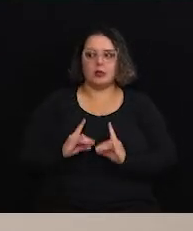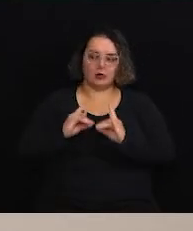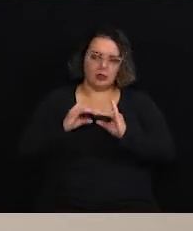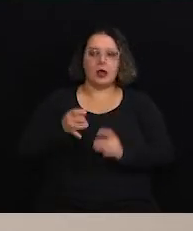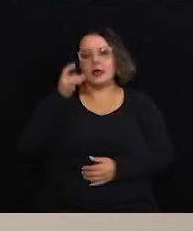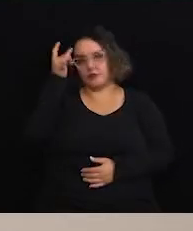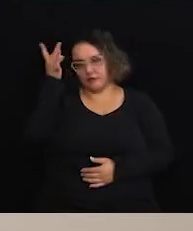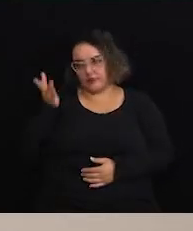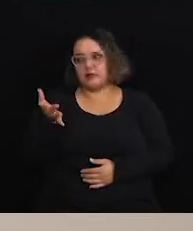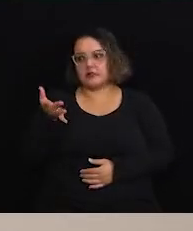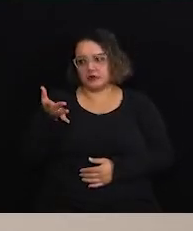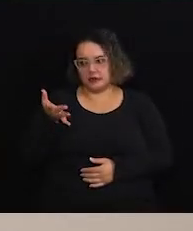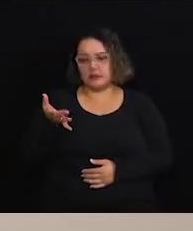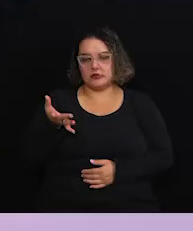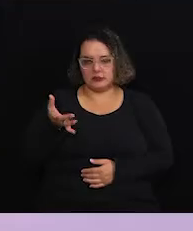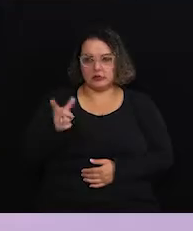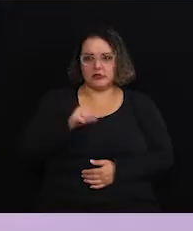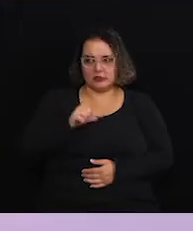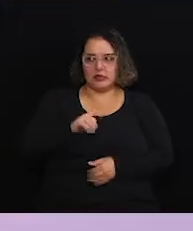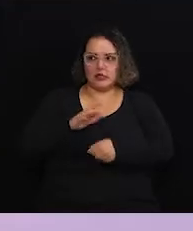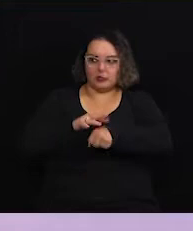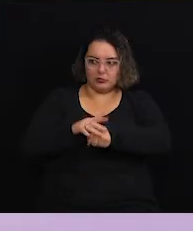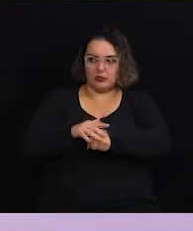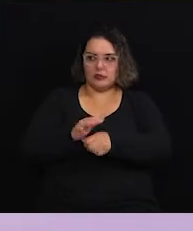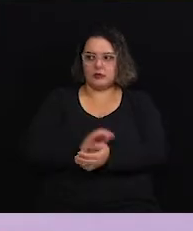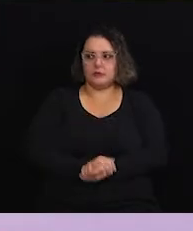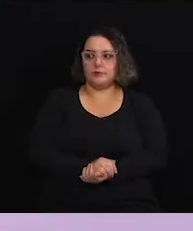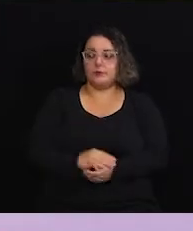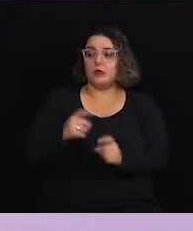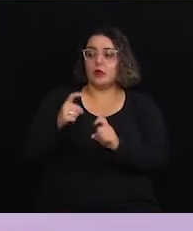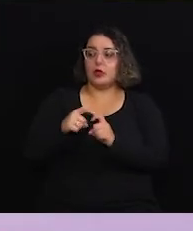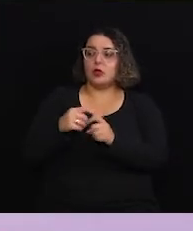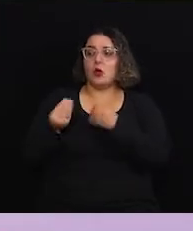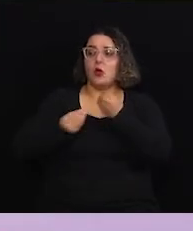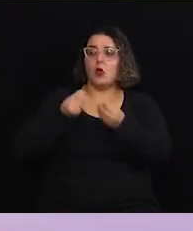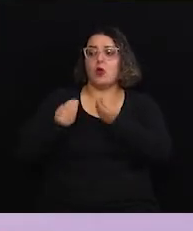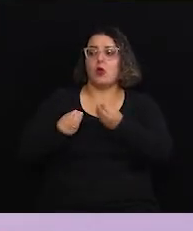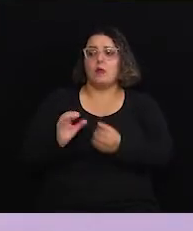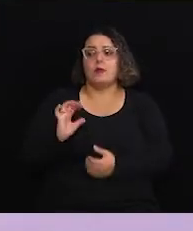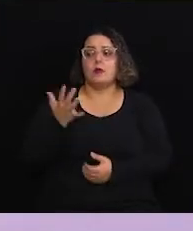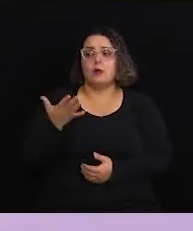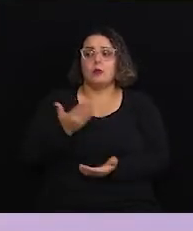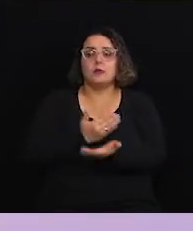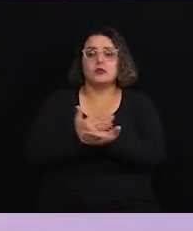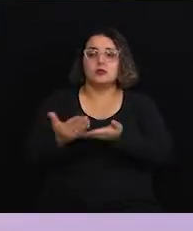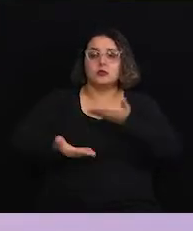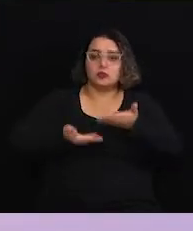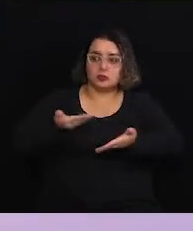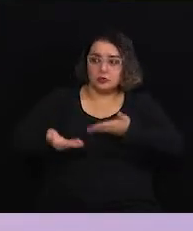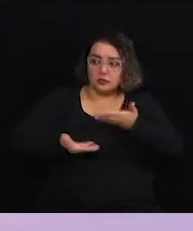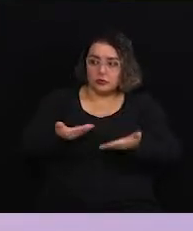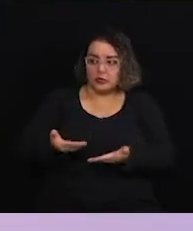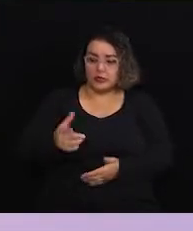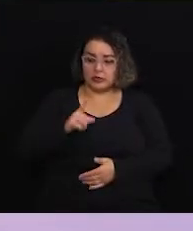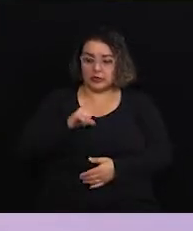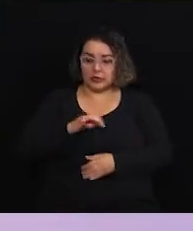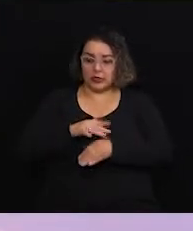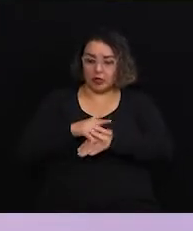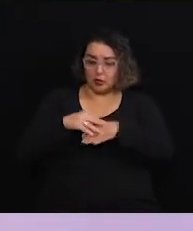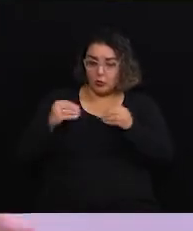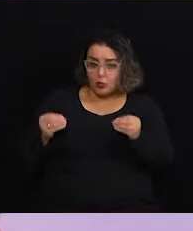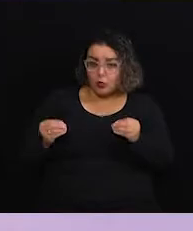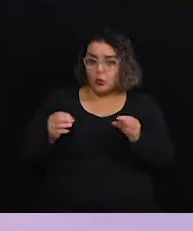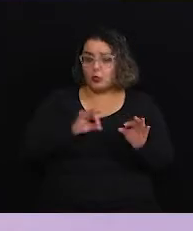ter a endometriose. E doutora, como que funciona? Começou o tratamento, essa é uma doença que tem cura ou que tem que